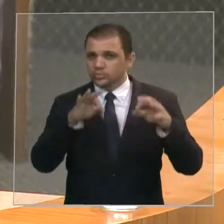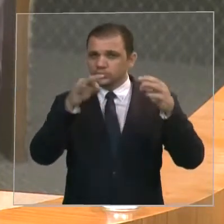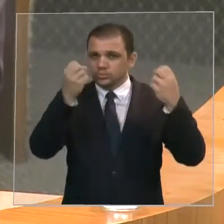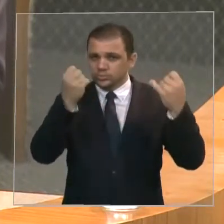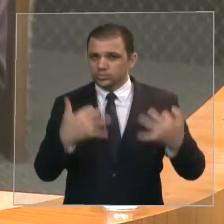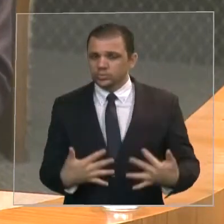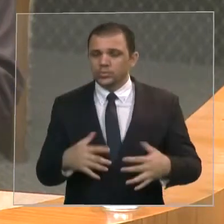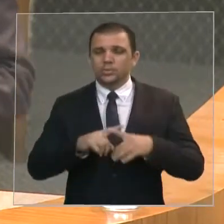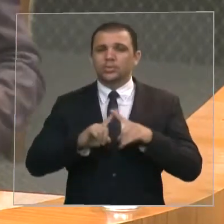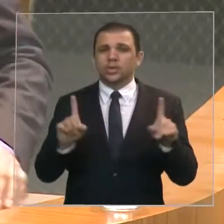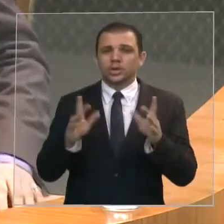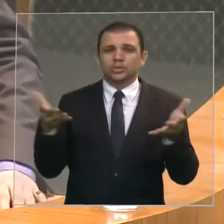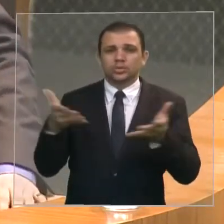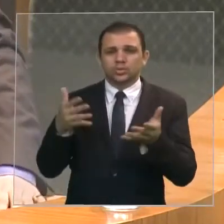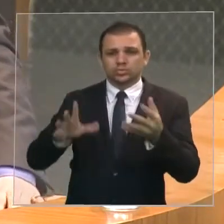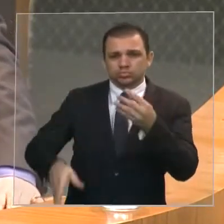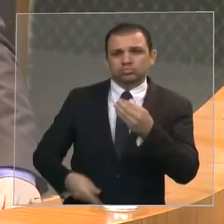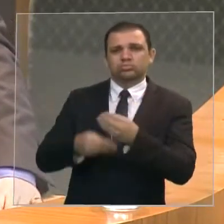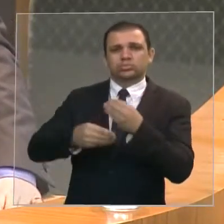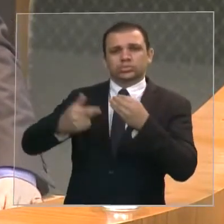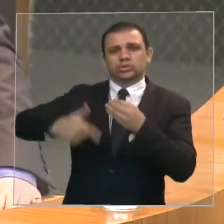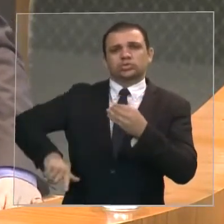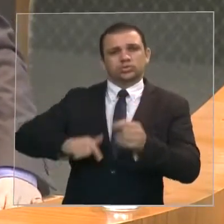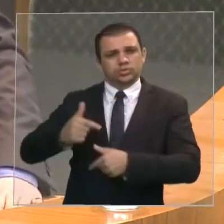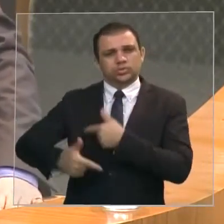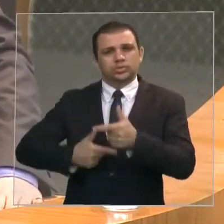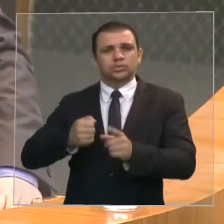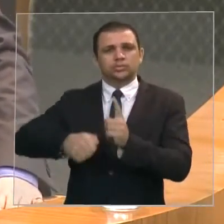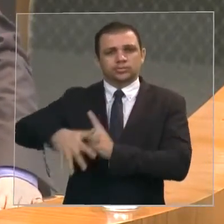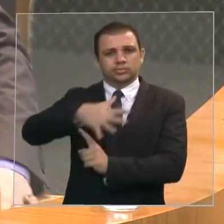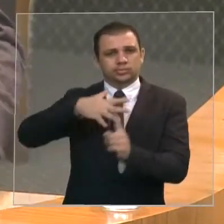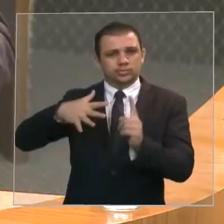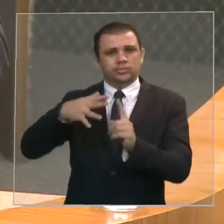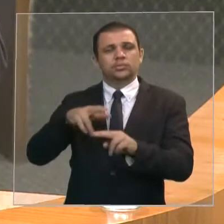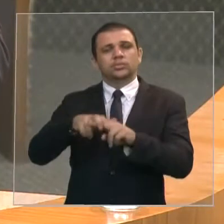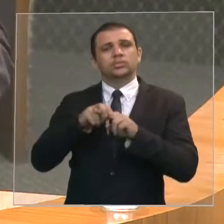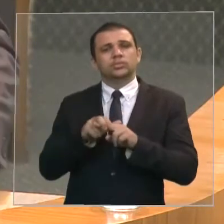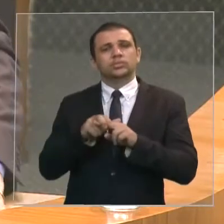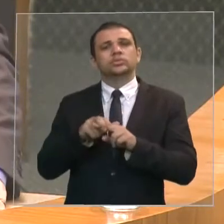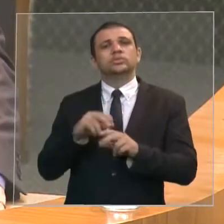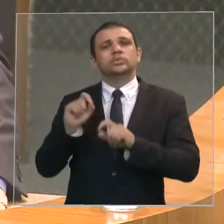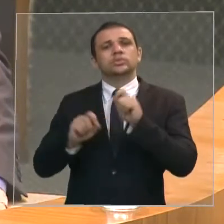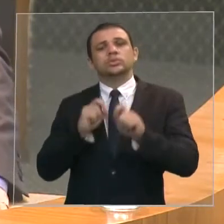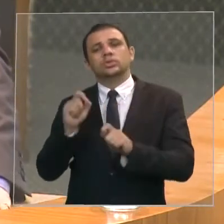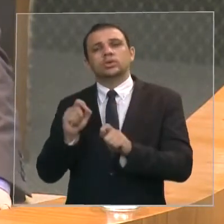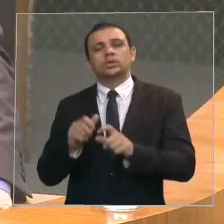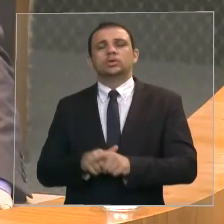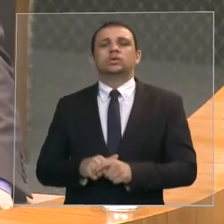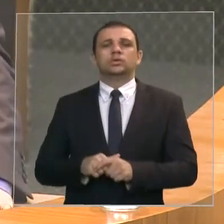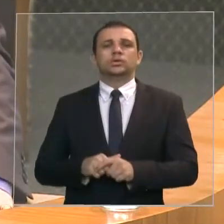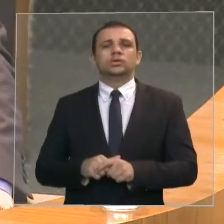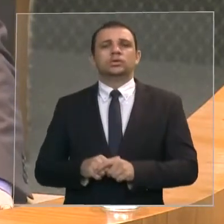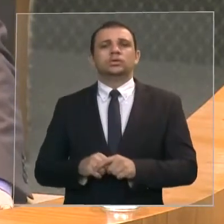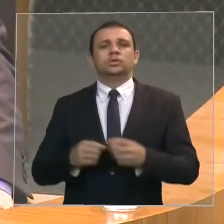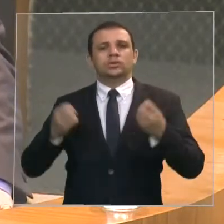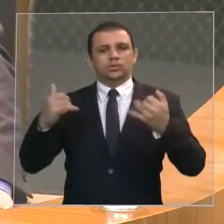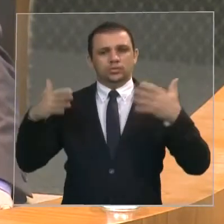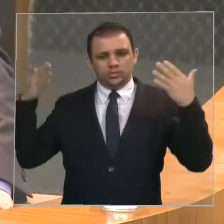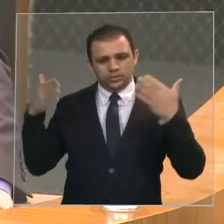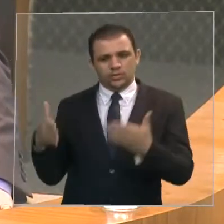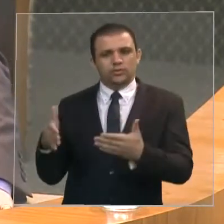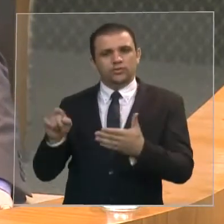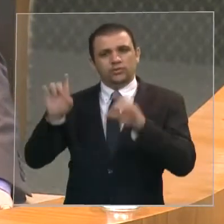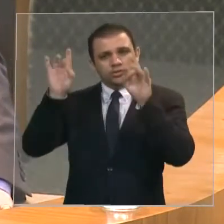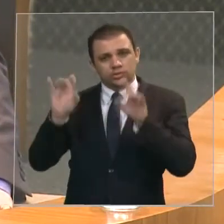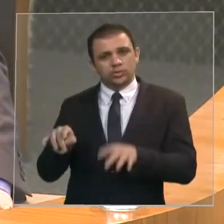reiterar aqui essa nossa atuação parlamentar, destacando a nossa defesa do meio ambiente no assunto específico, que